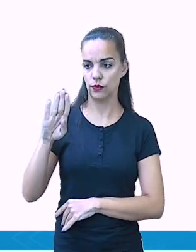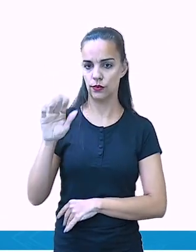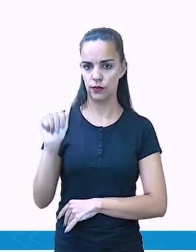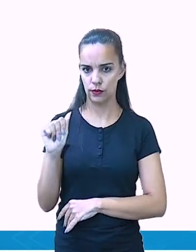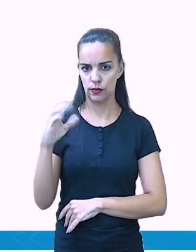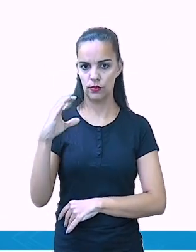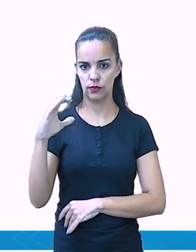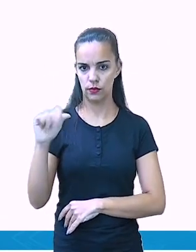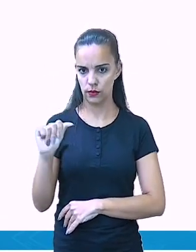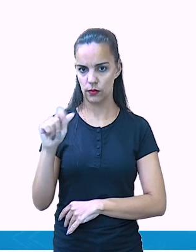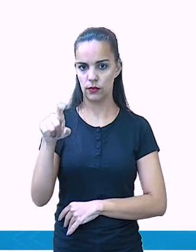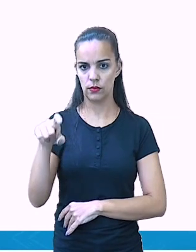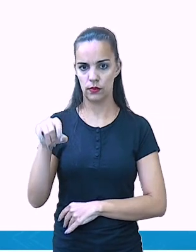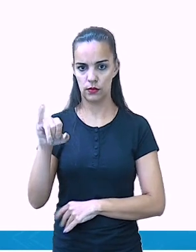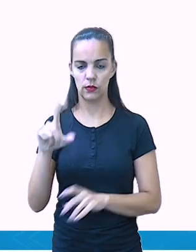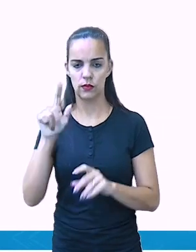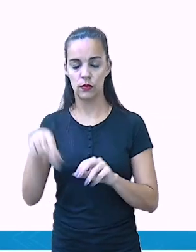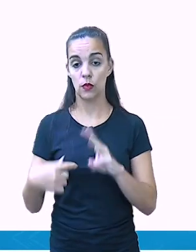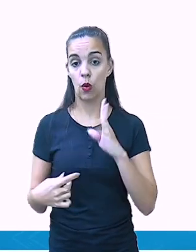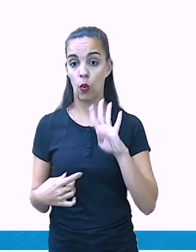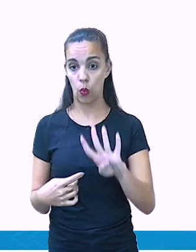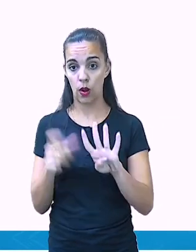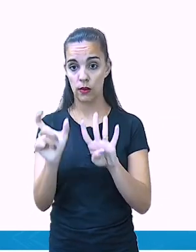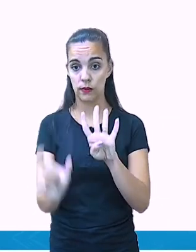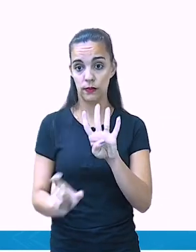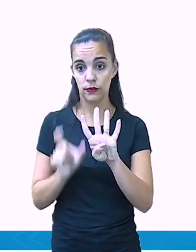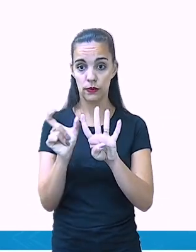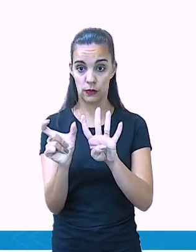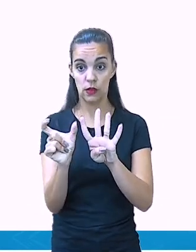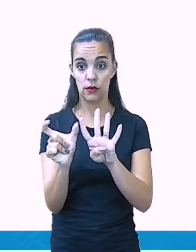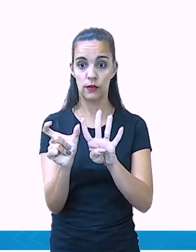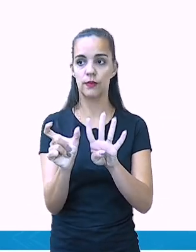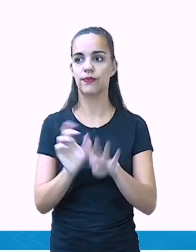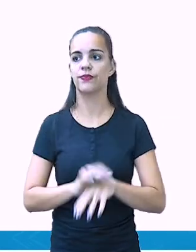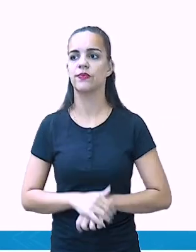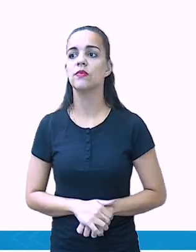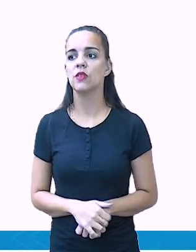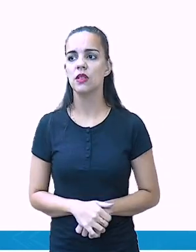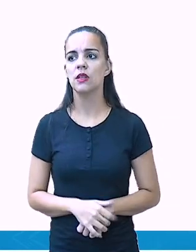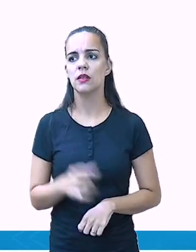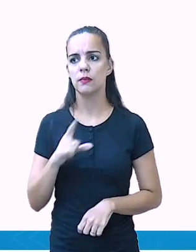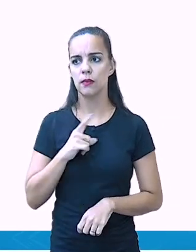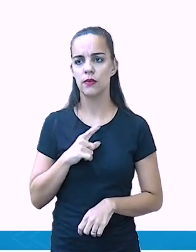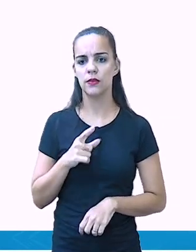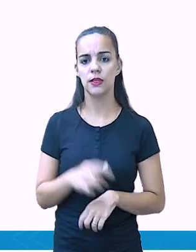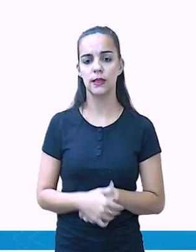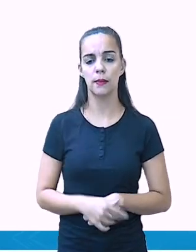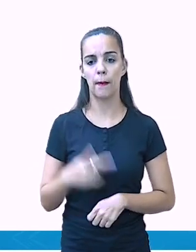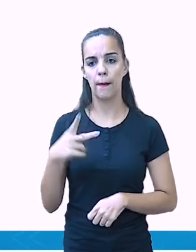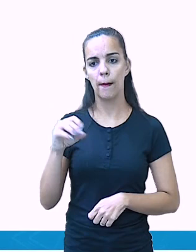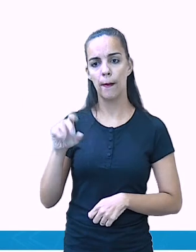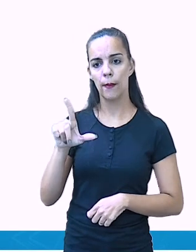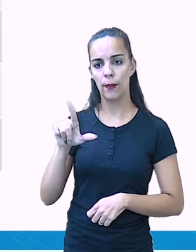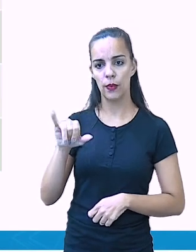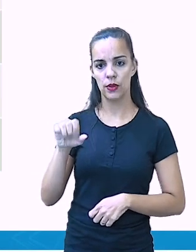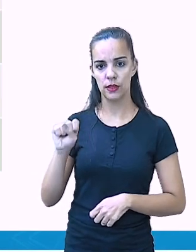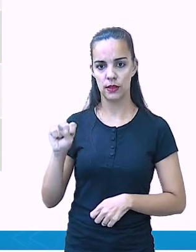abacaxi. A gente tem uma palavra de 4 sílabas, então ela é classificada como uma